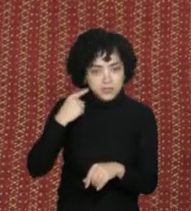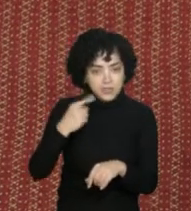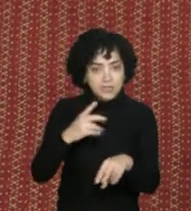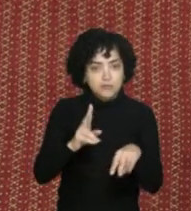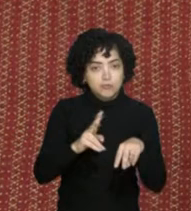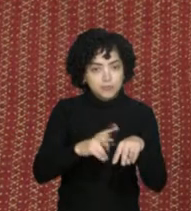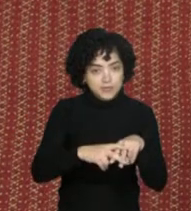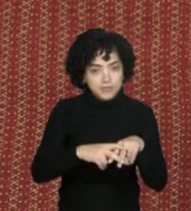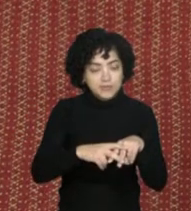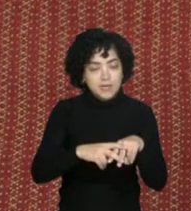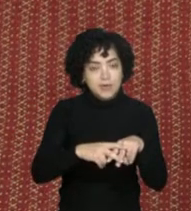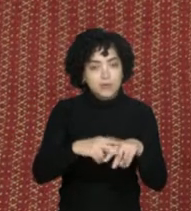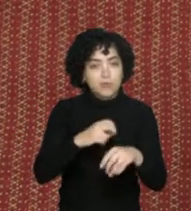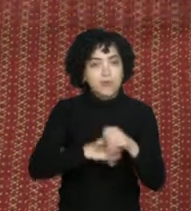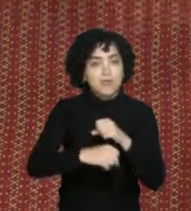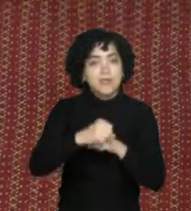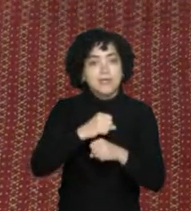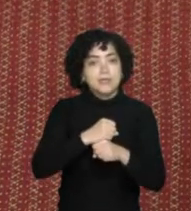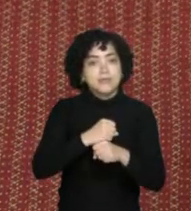em